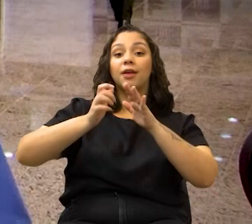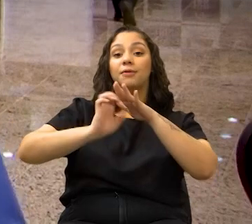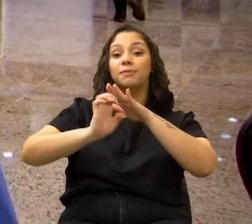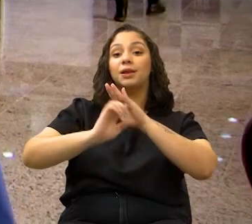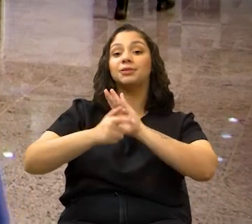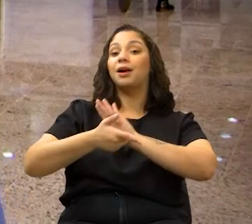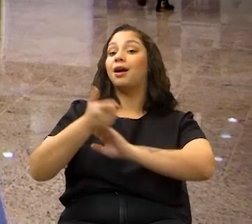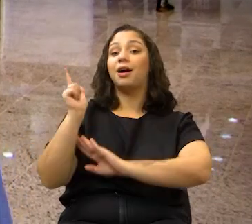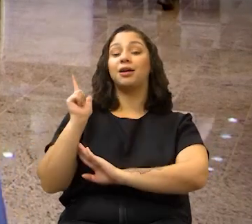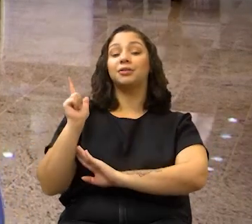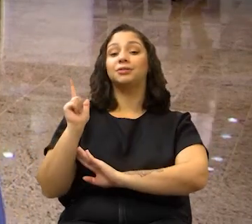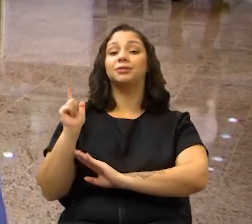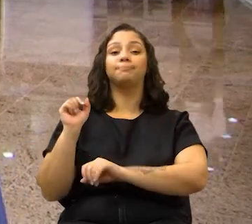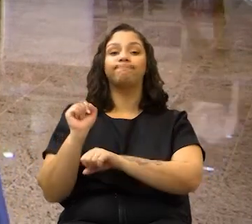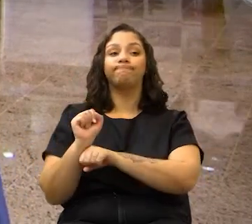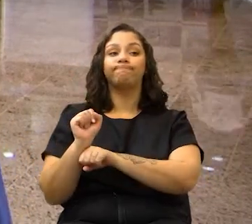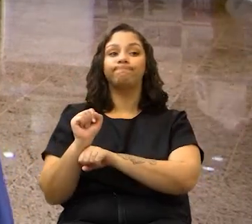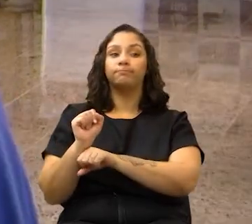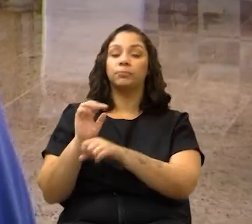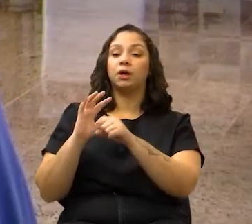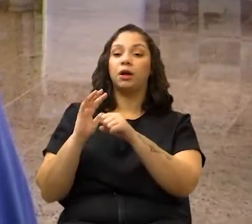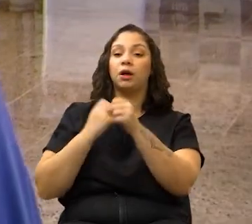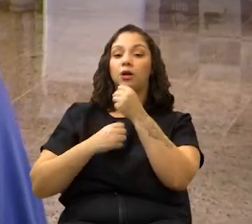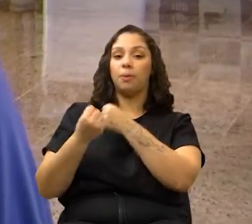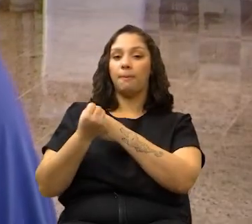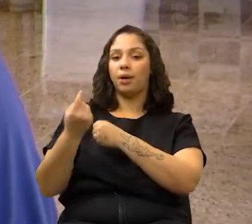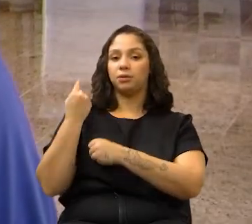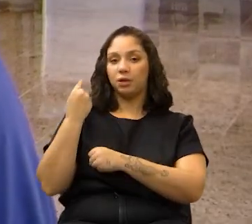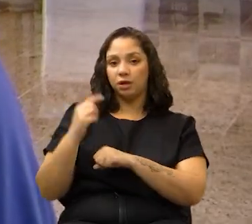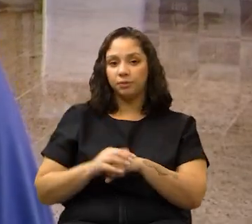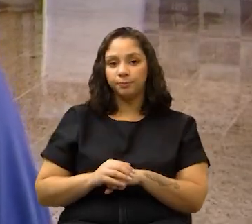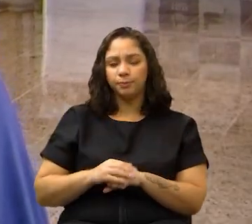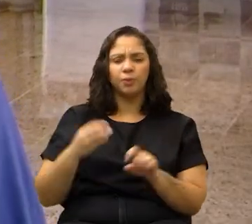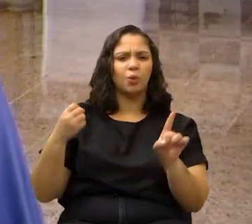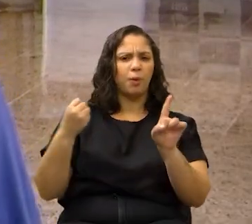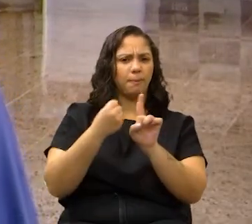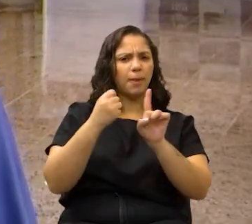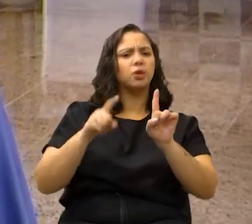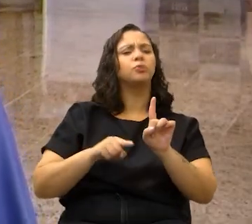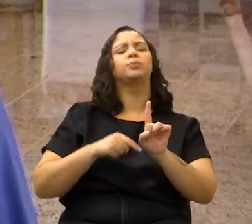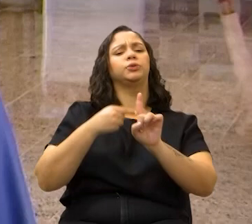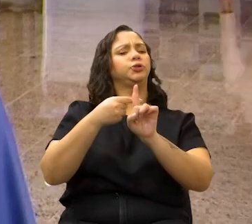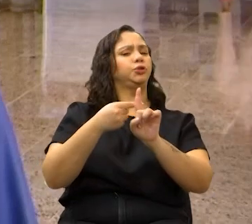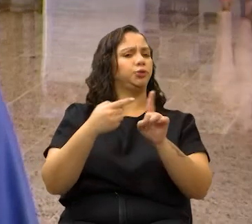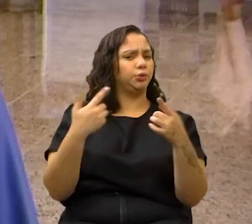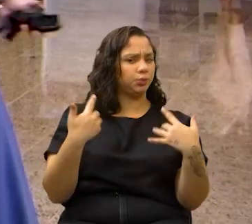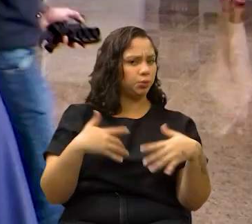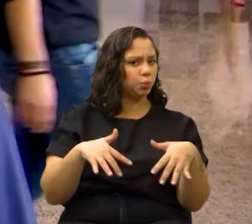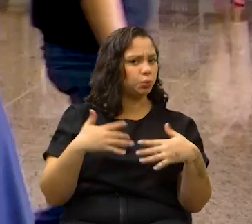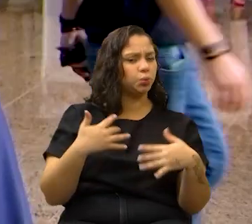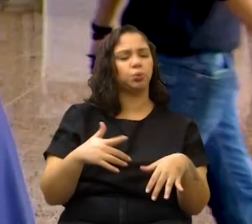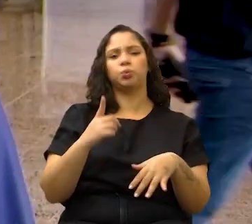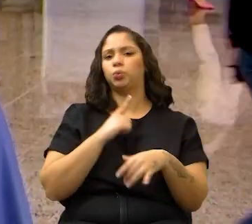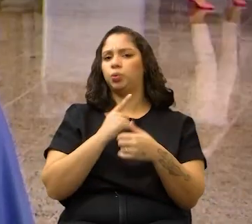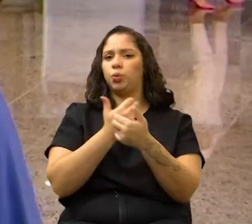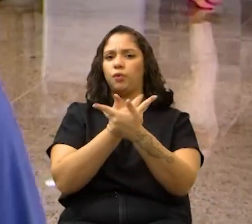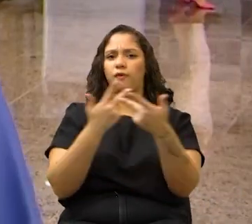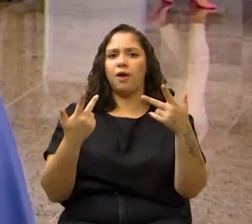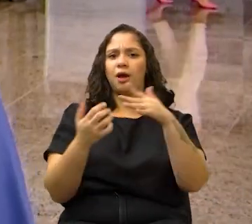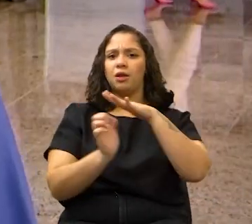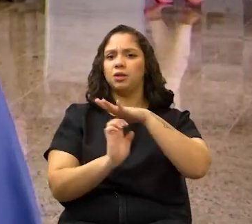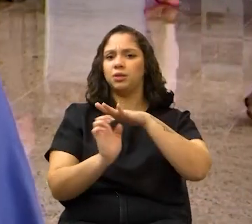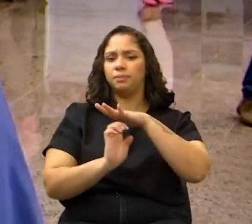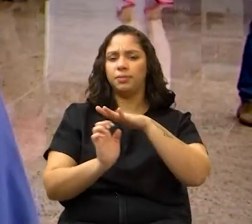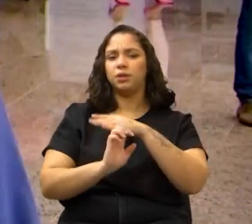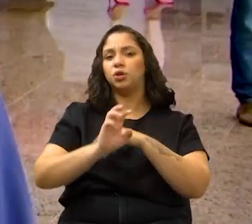não estavam tão ativas ainda no ano passado. O impacto ele é muito positivo, A gente sabe, por exemplo, que tem inúmeras empresas que